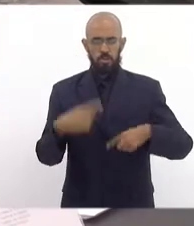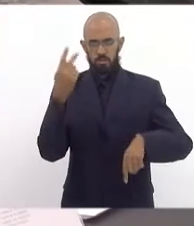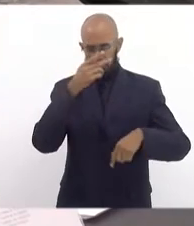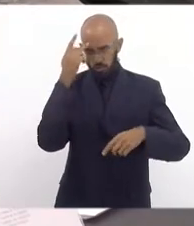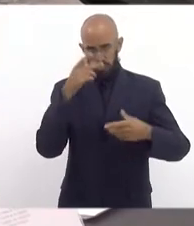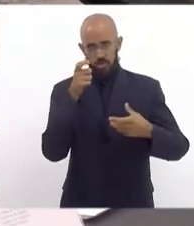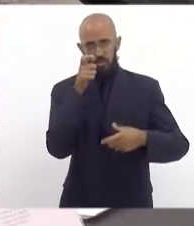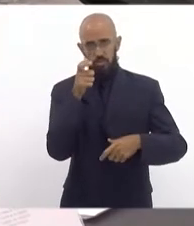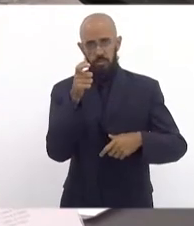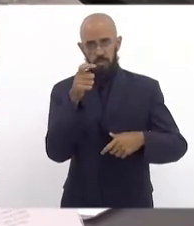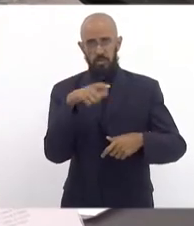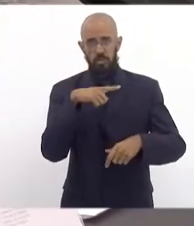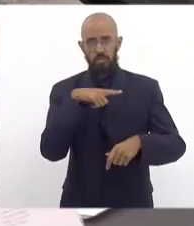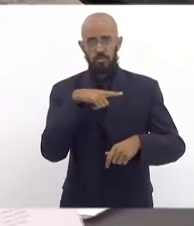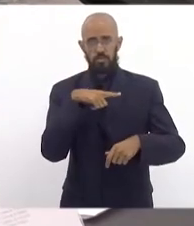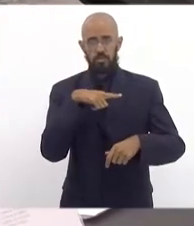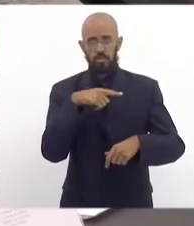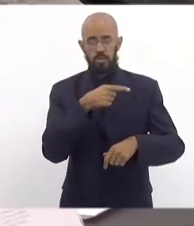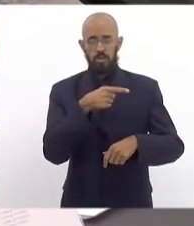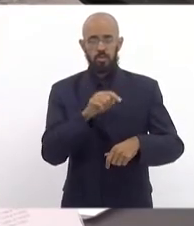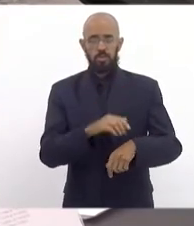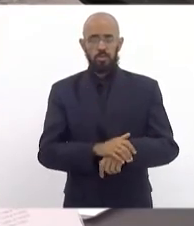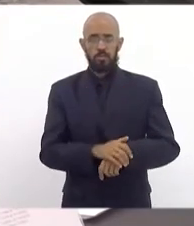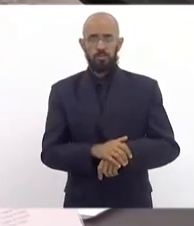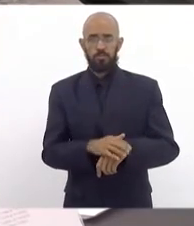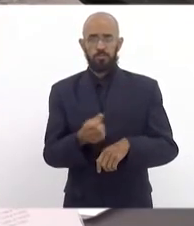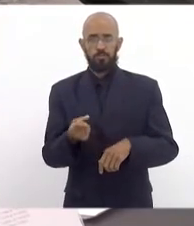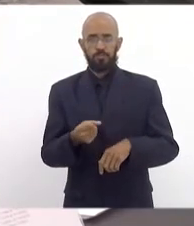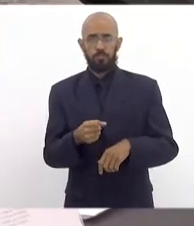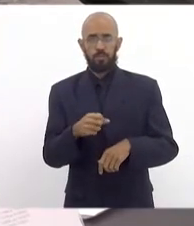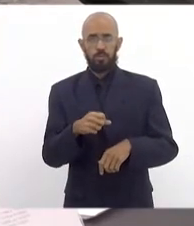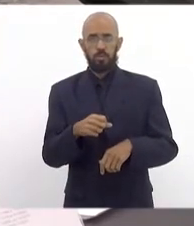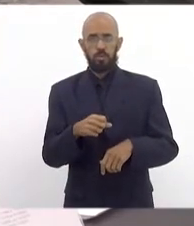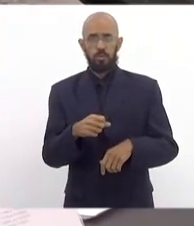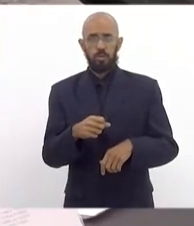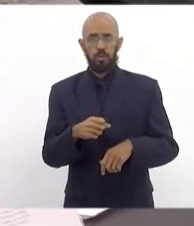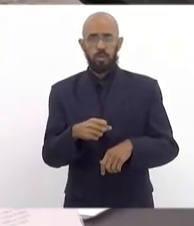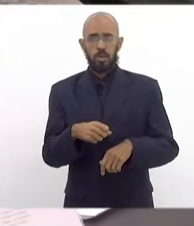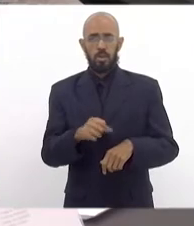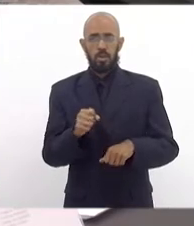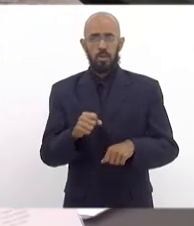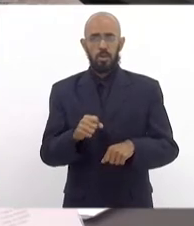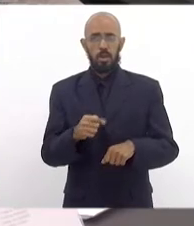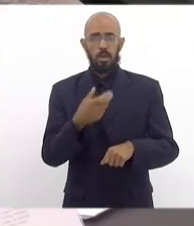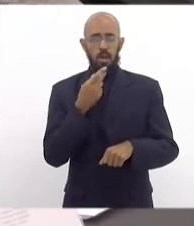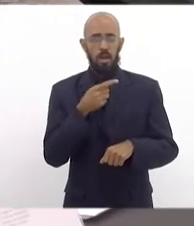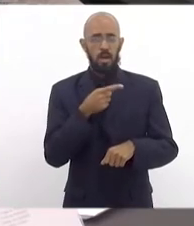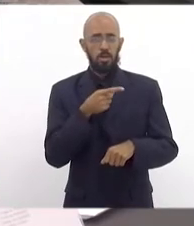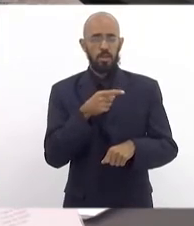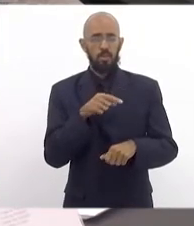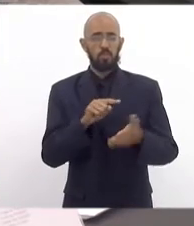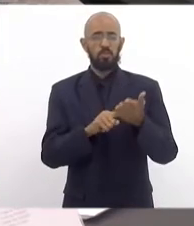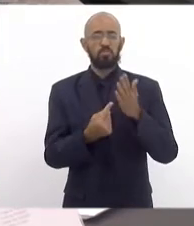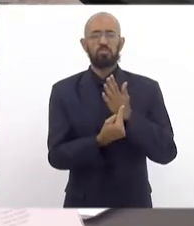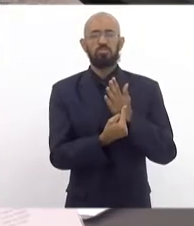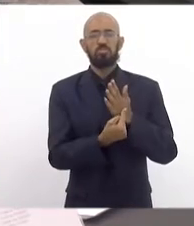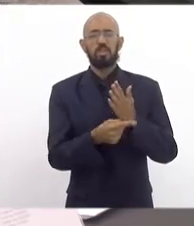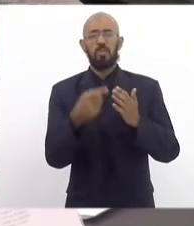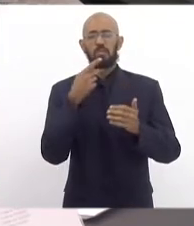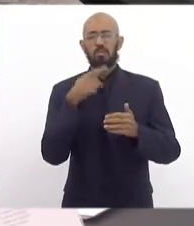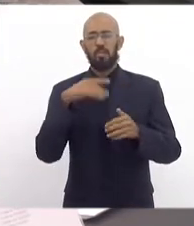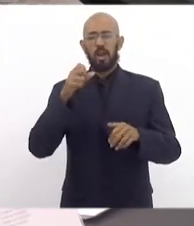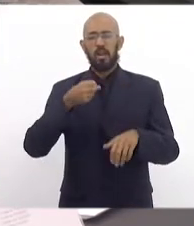é aquela história que eu sou do interior fala assim quando tem uma vaca com muito carrapato você tem que tentar matar o carrapato não vaca